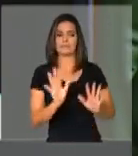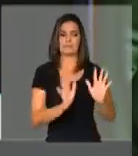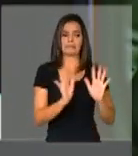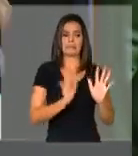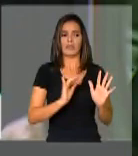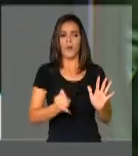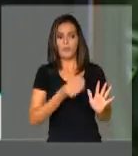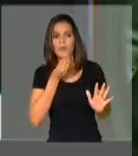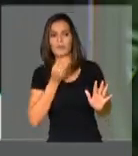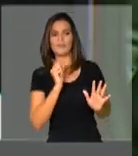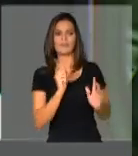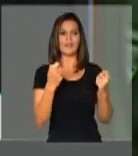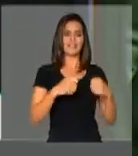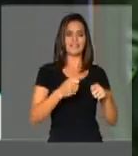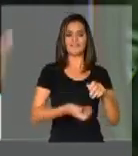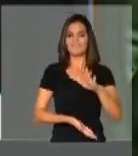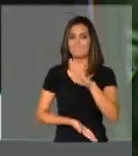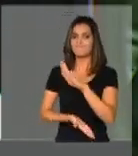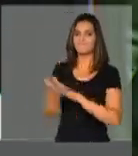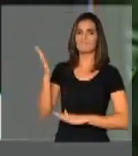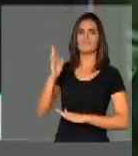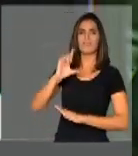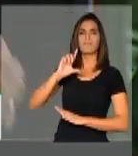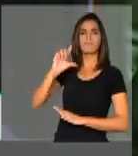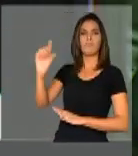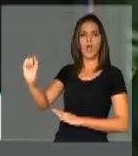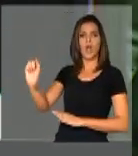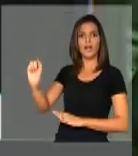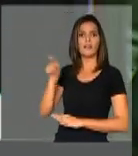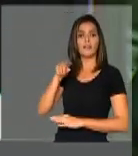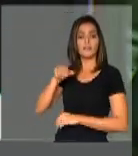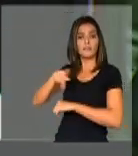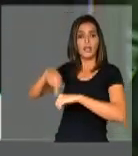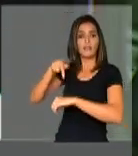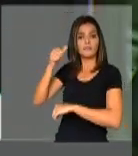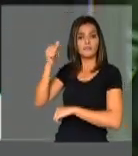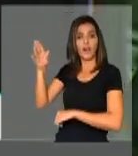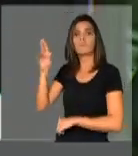veem obrigados a emigrar e vão em busca de um trabalho.